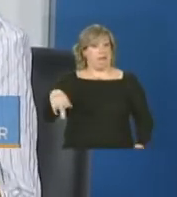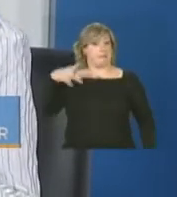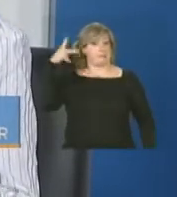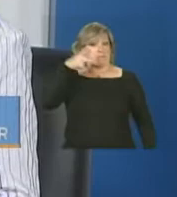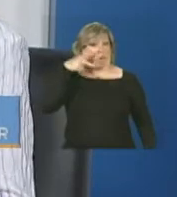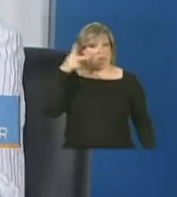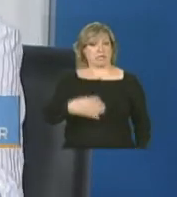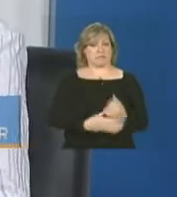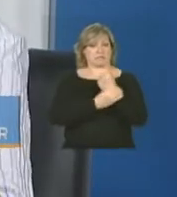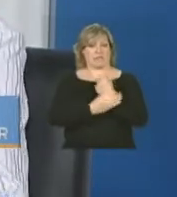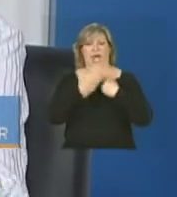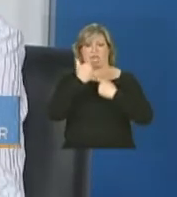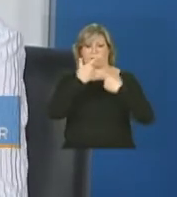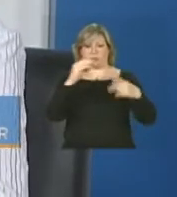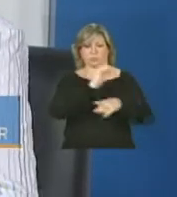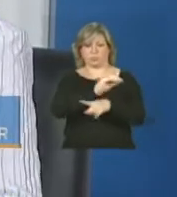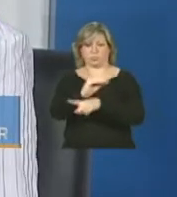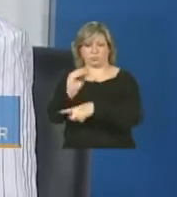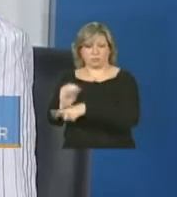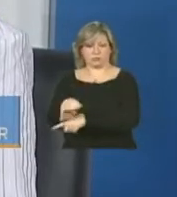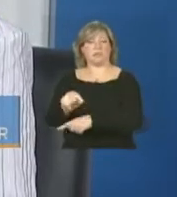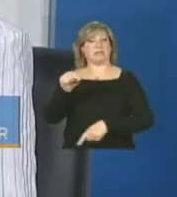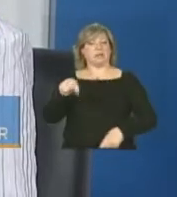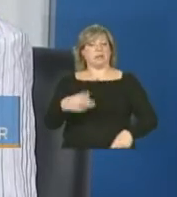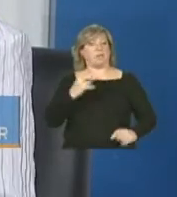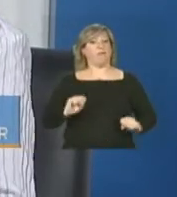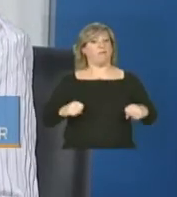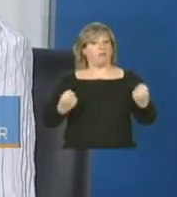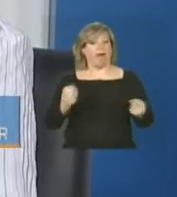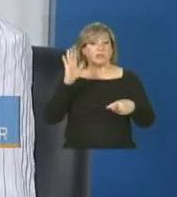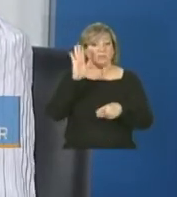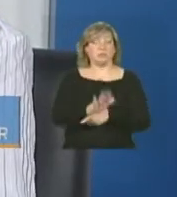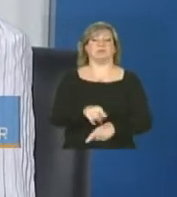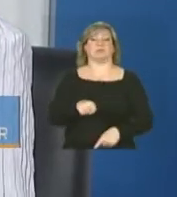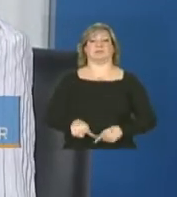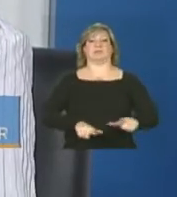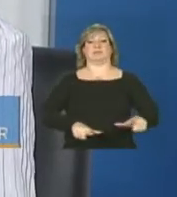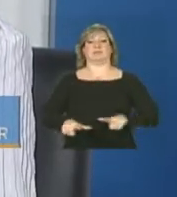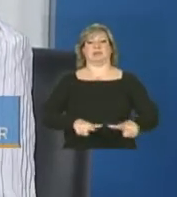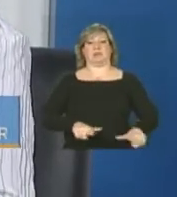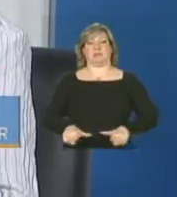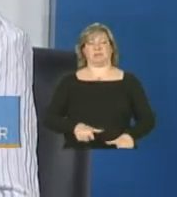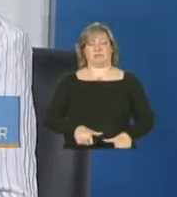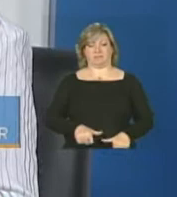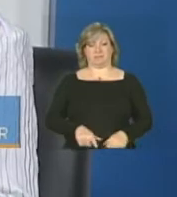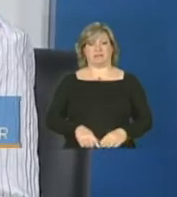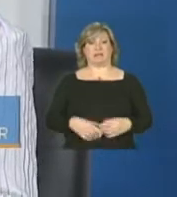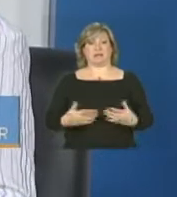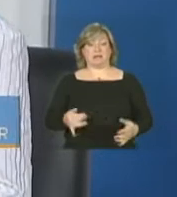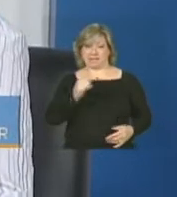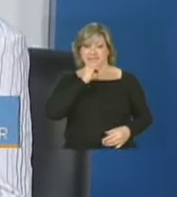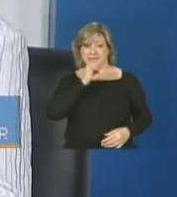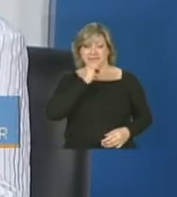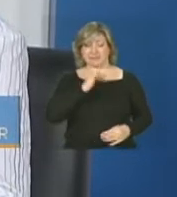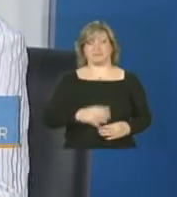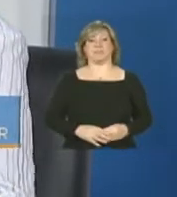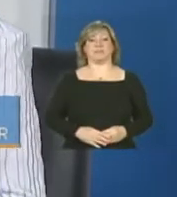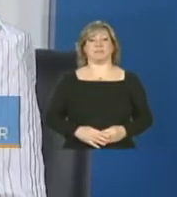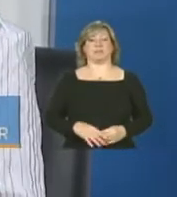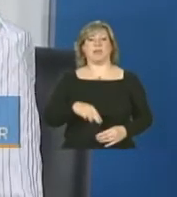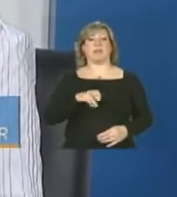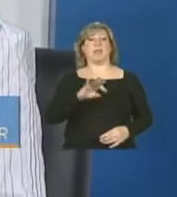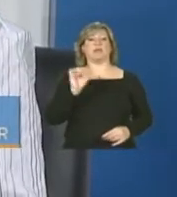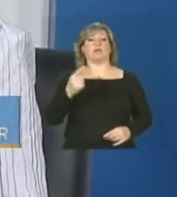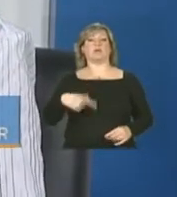uma das que dialoga muito fortemente com esse público da extrema pobreza pela sua construção. Então, por exemplo, a meta